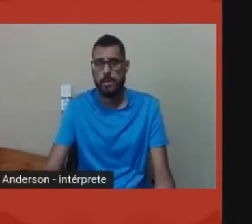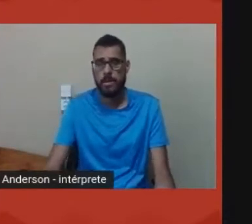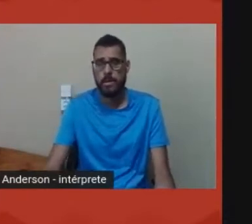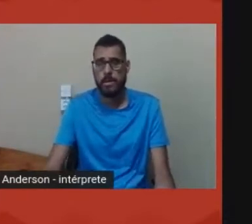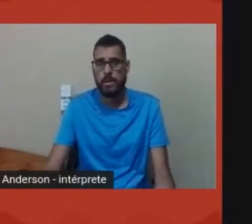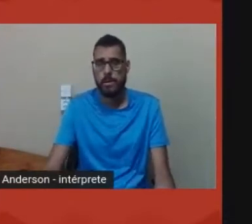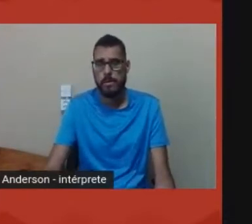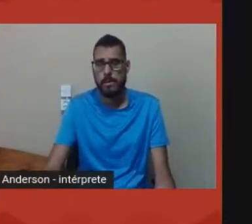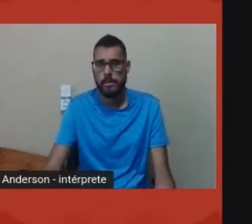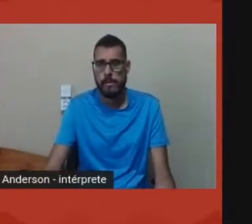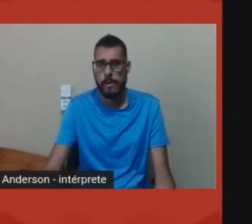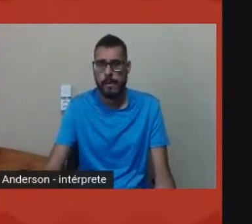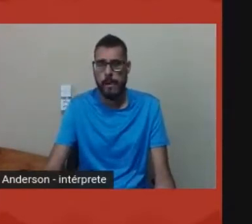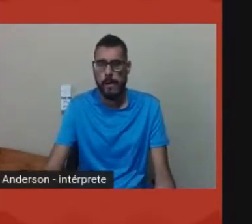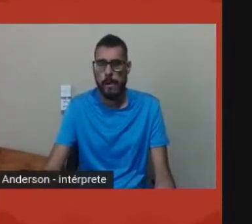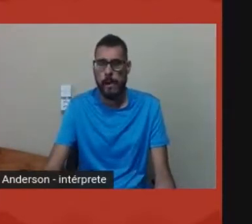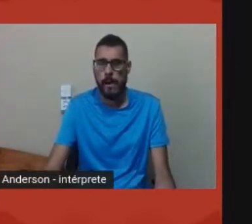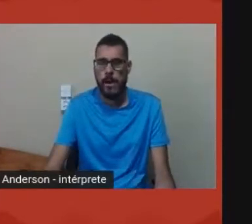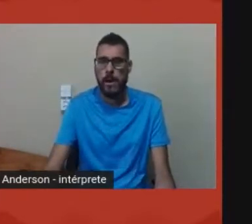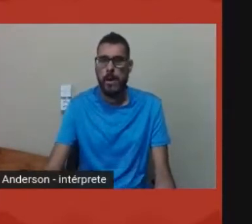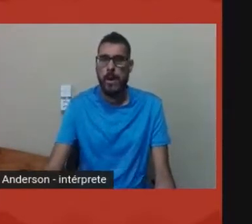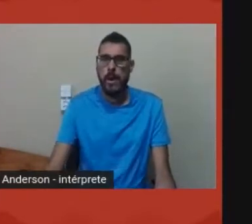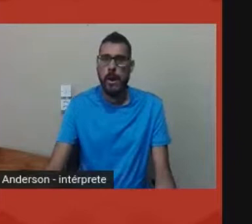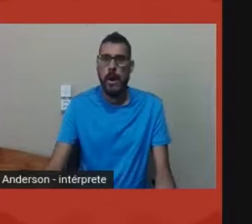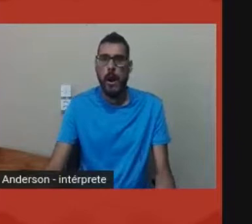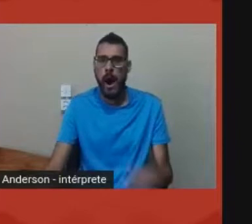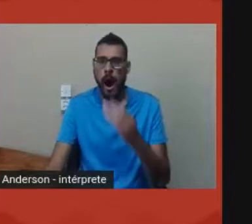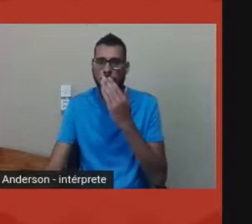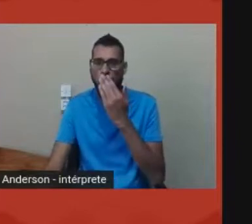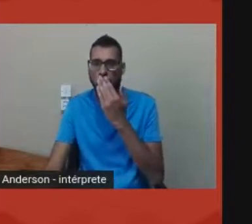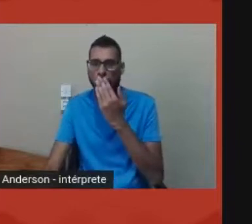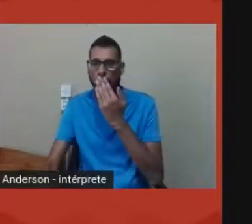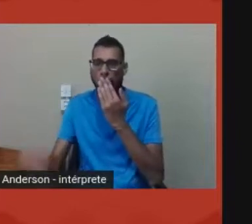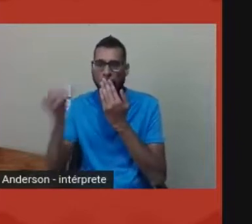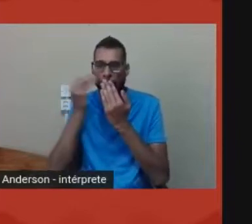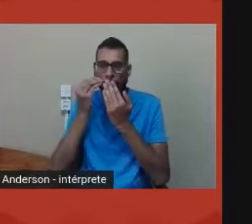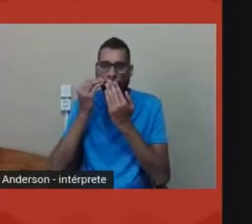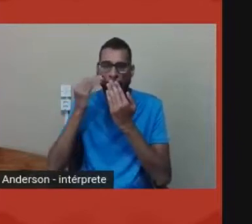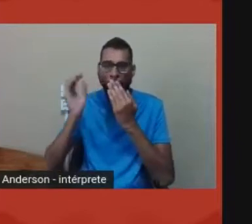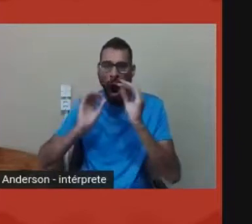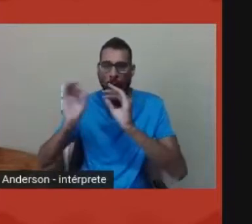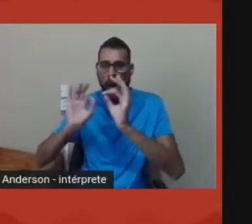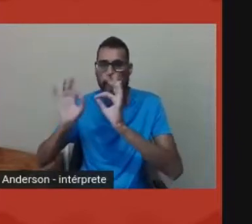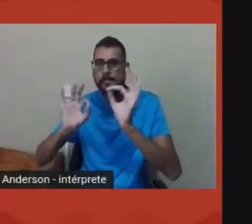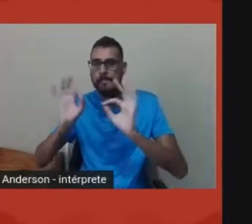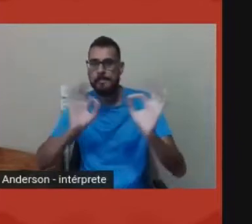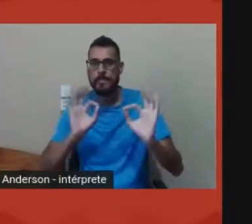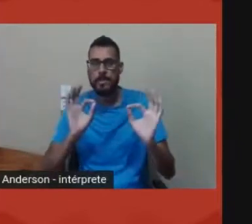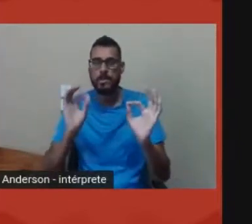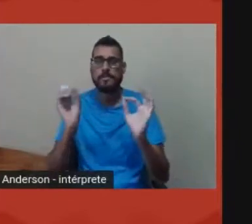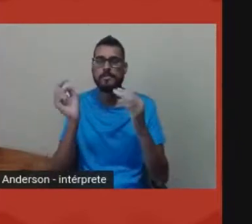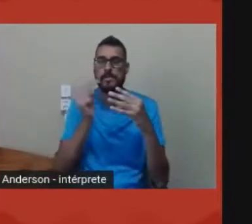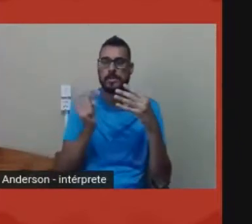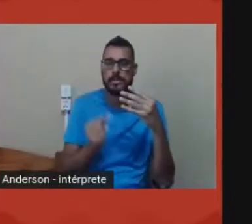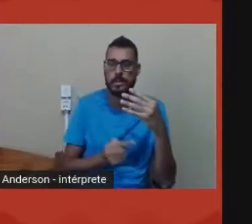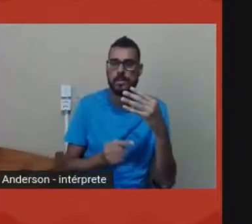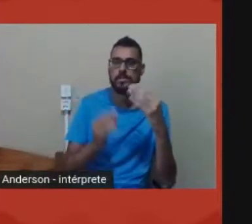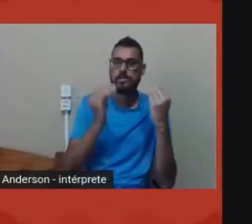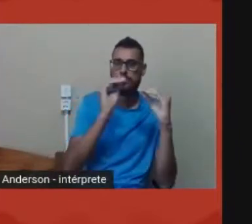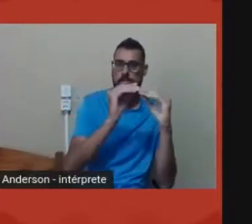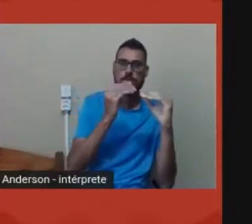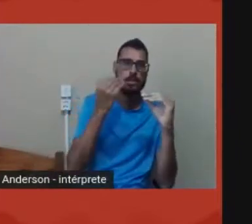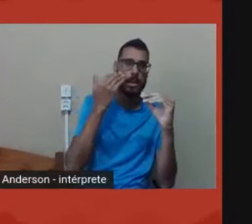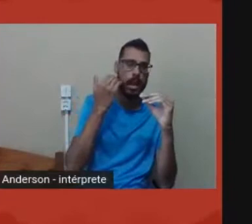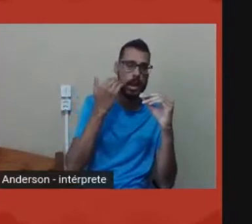Começou a acontecer um movimento aqui no nosso... na nossa tela, né, que é colocar características. Então, alguém colocou